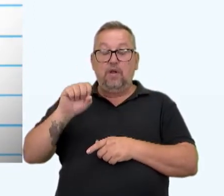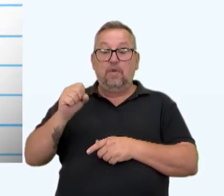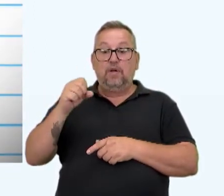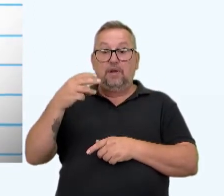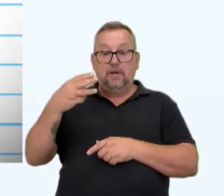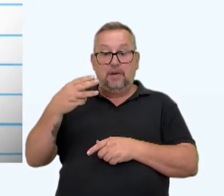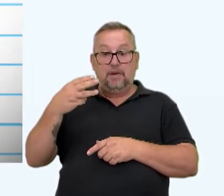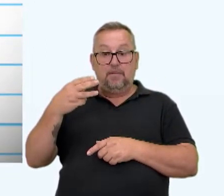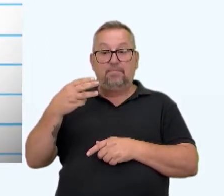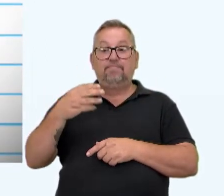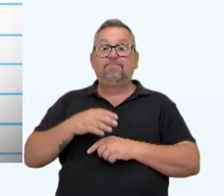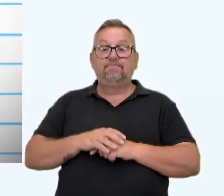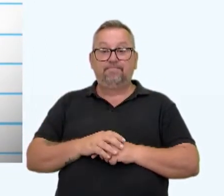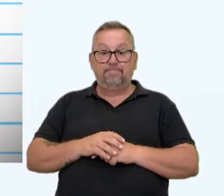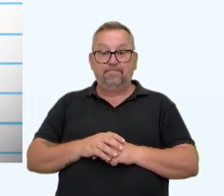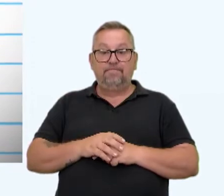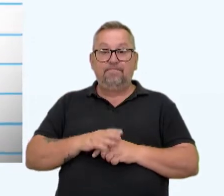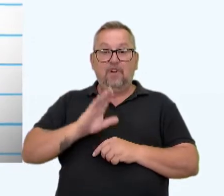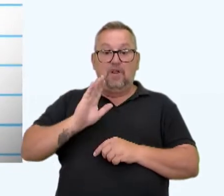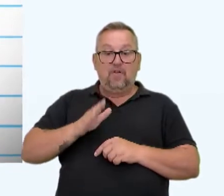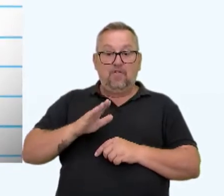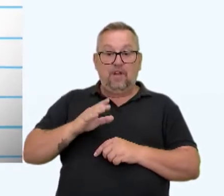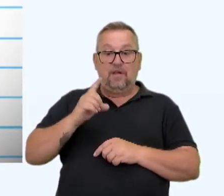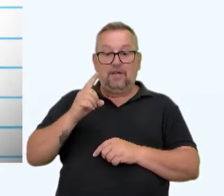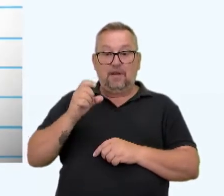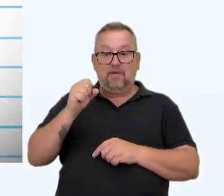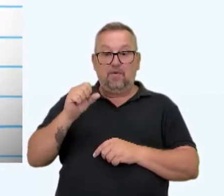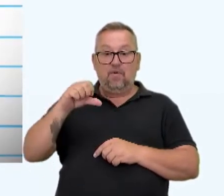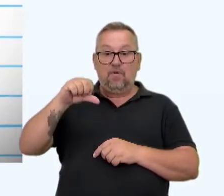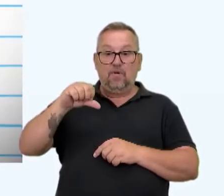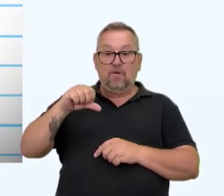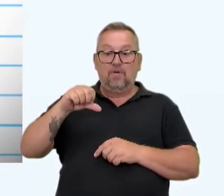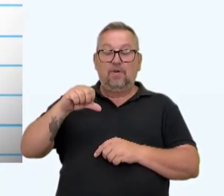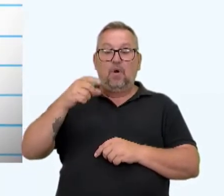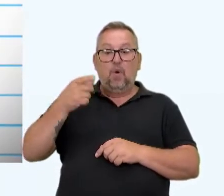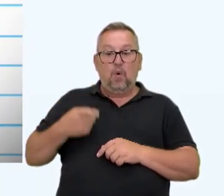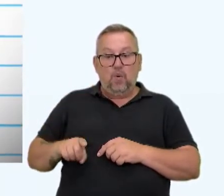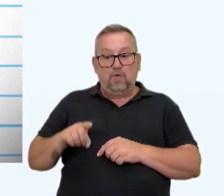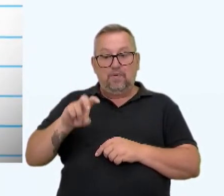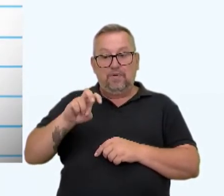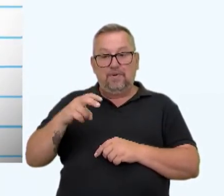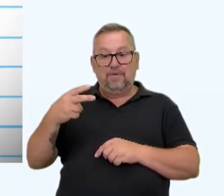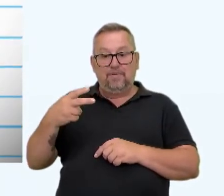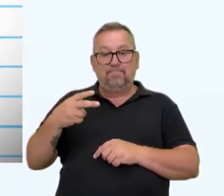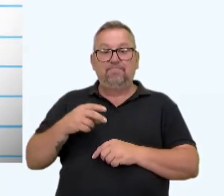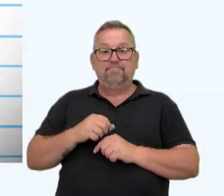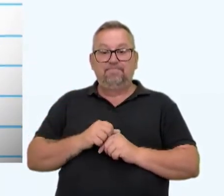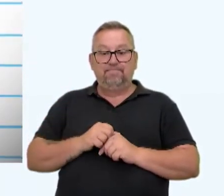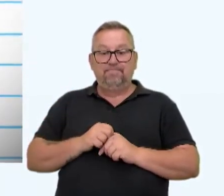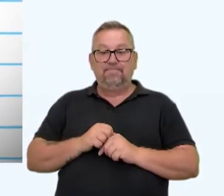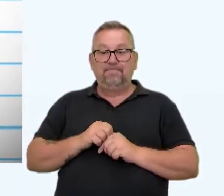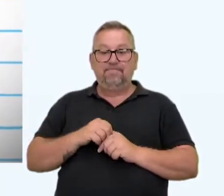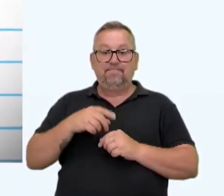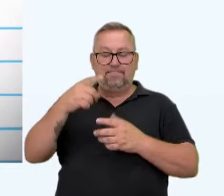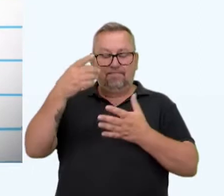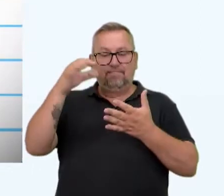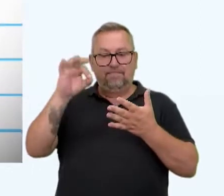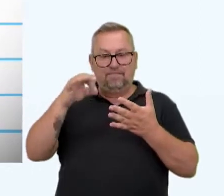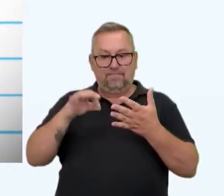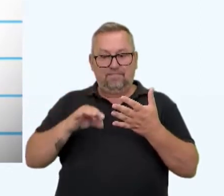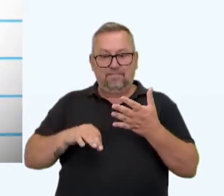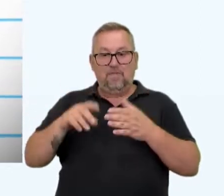quase 84 anos. Já Serra Leoa está em último, com pouco mais de 52 anos. Confira no